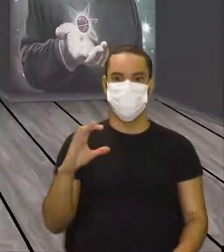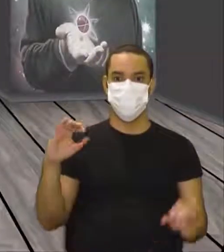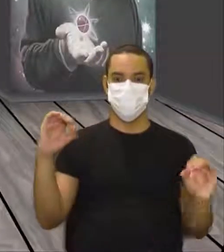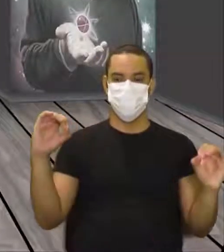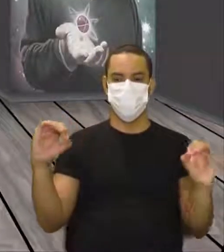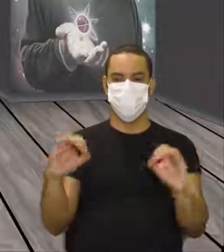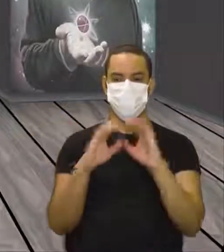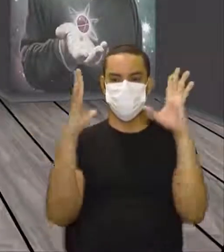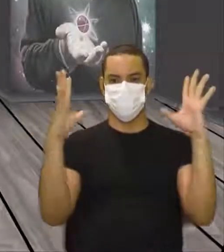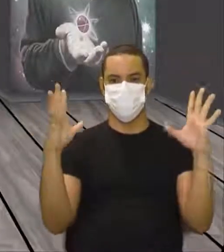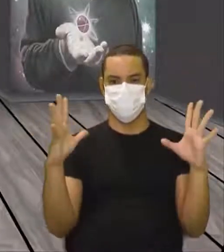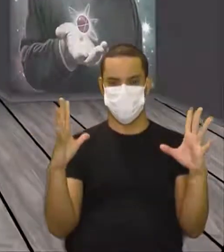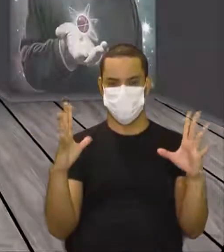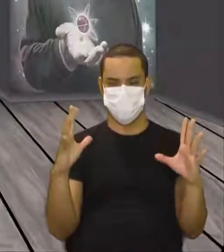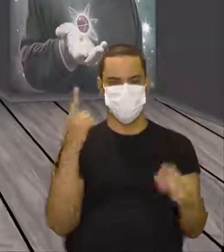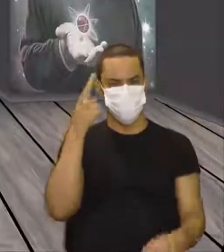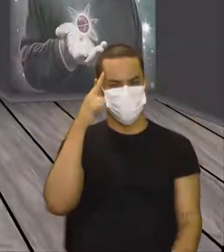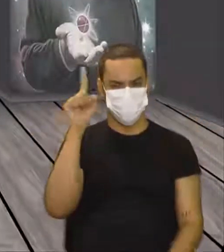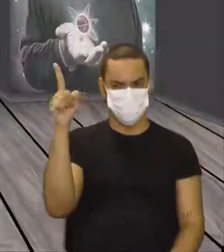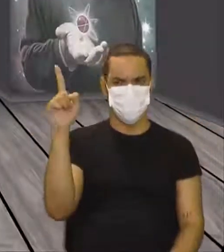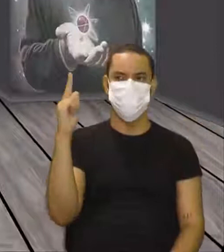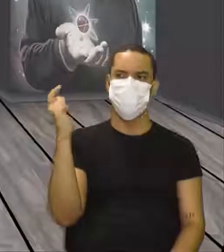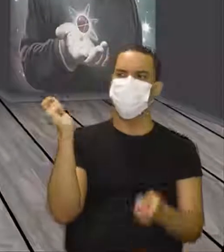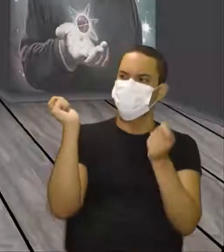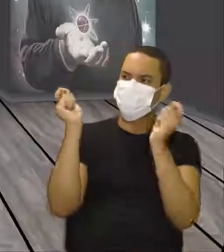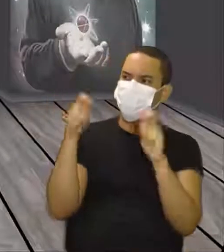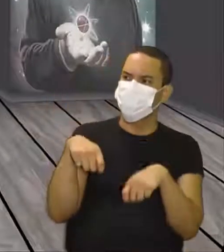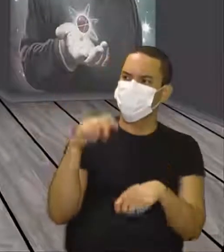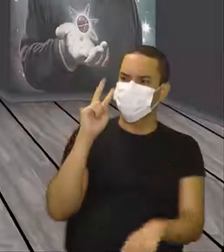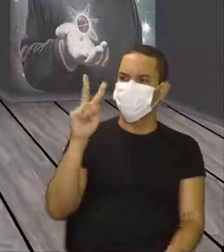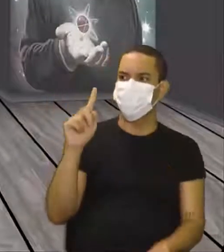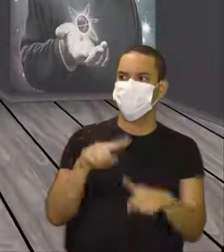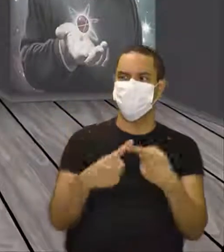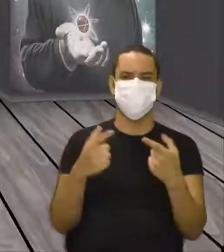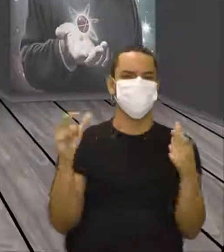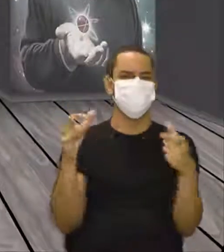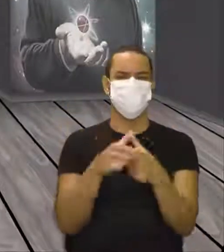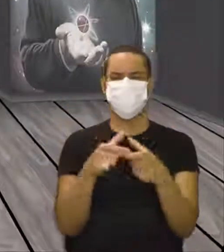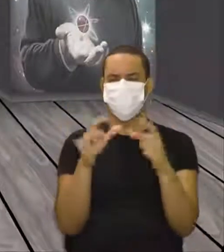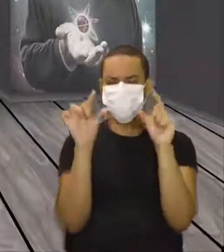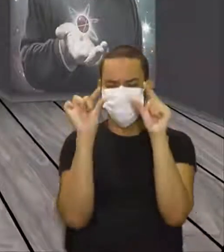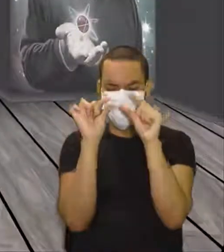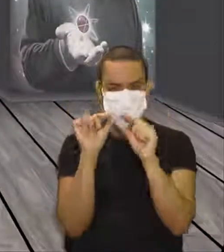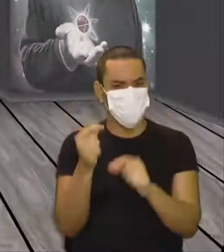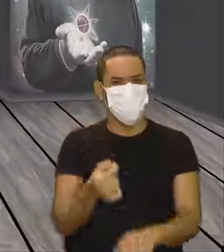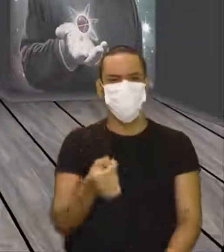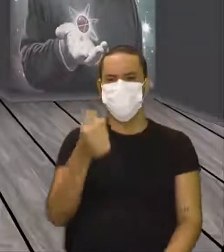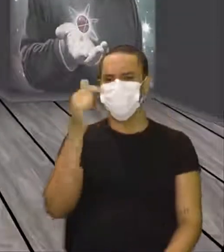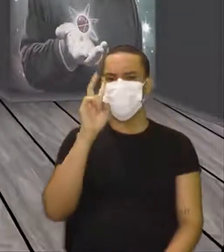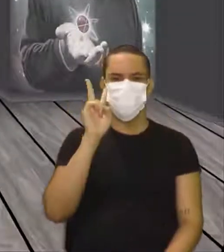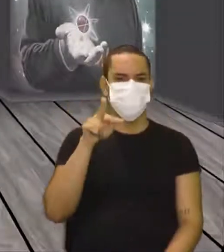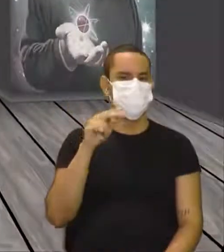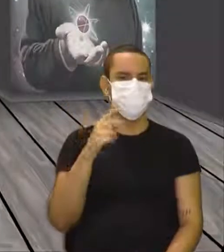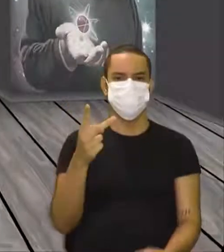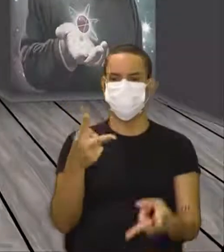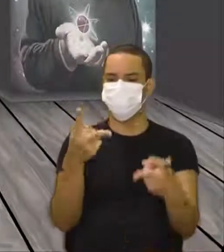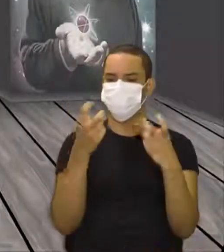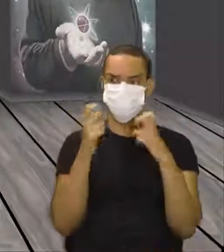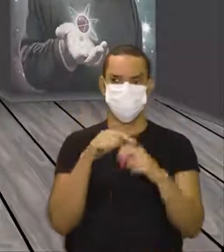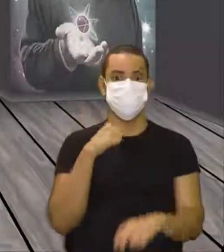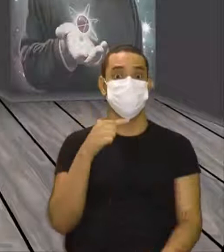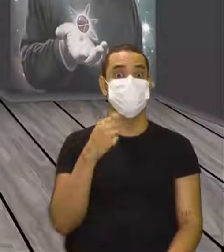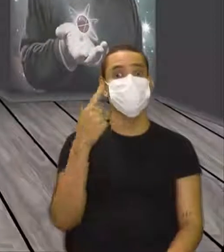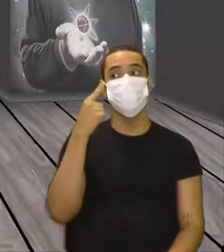muito distante daqui, que conseguiu dar essa ondulação, mas é tão pequena, que é quase que imperceptível. Vai que daqui uns